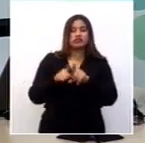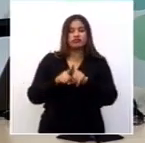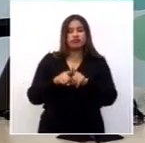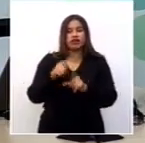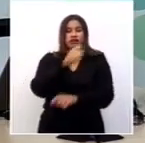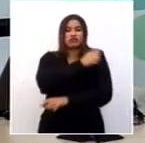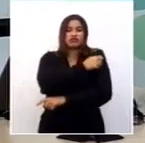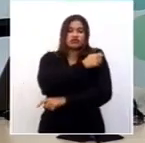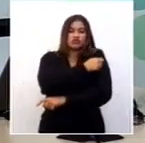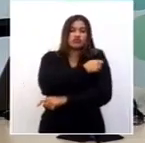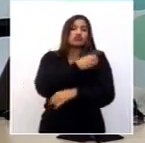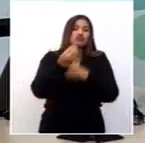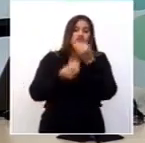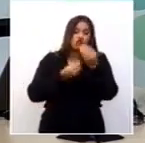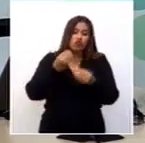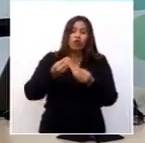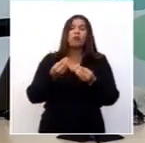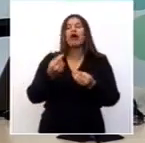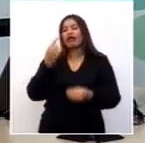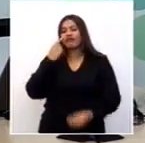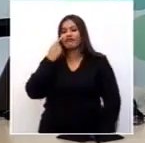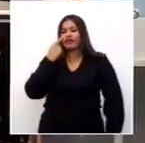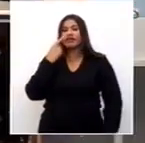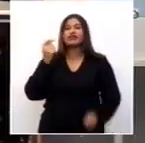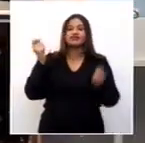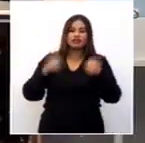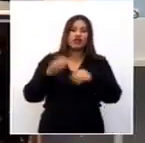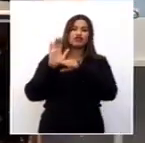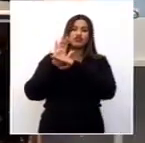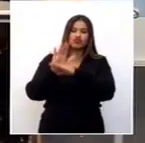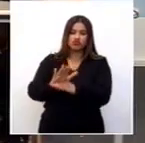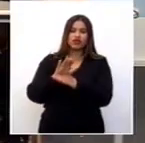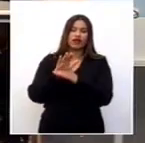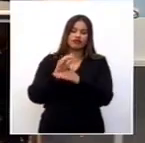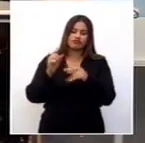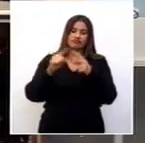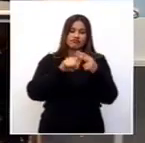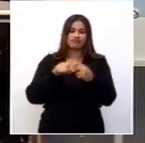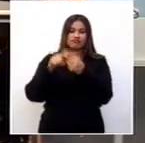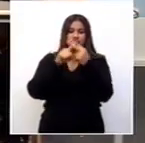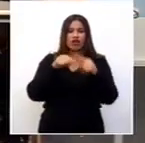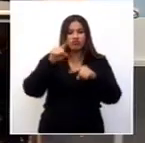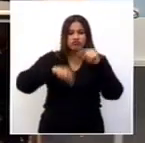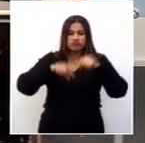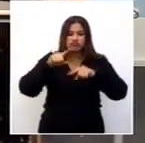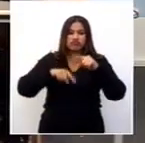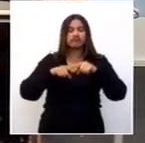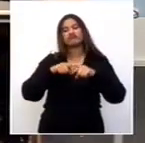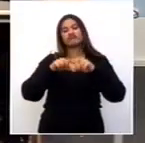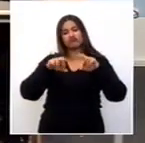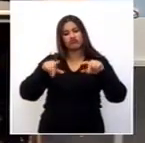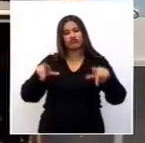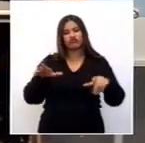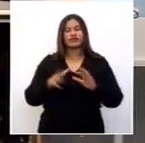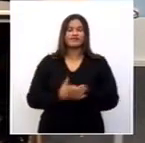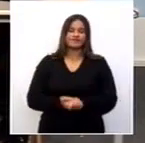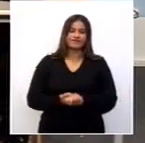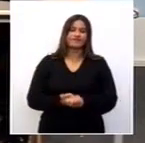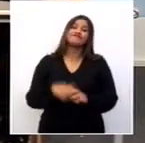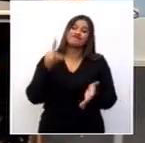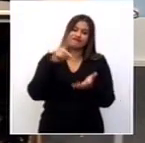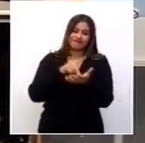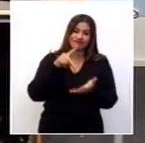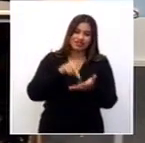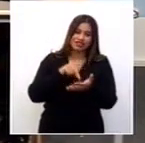poder selecionar os instrumentos mais adequados, não é verdade? É verdade, Daniele. O professor ele tem autonomia